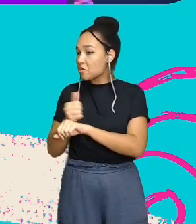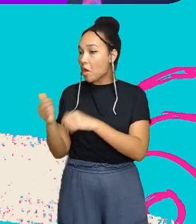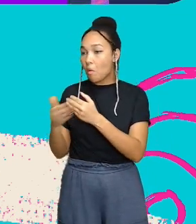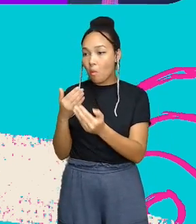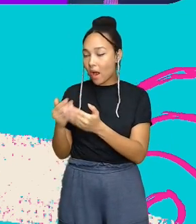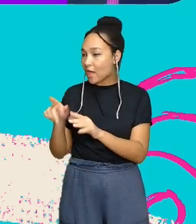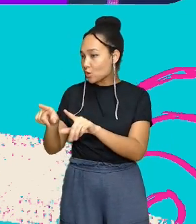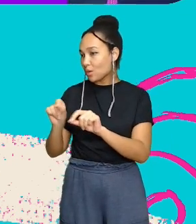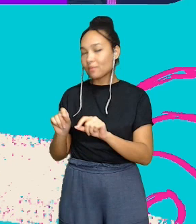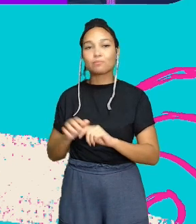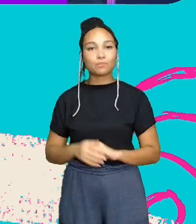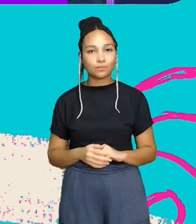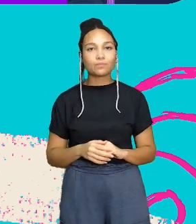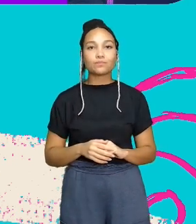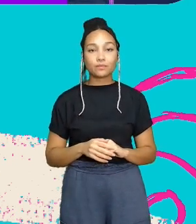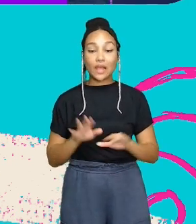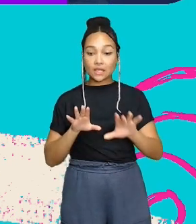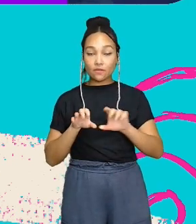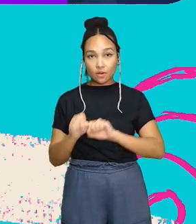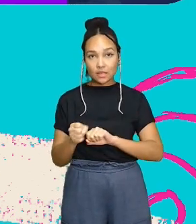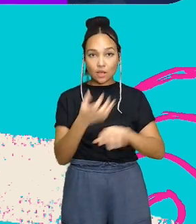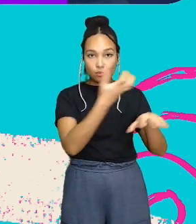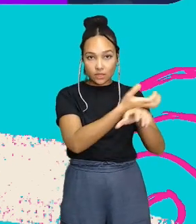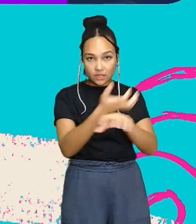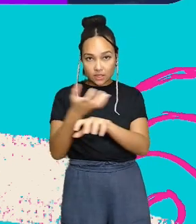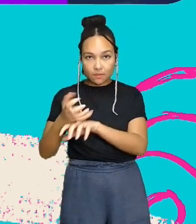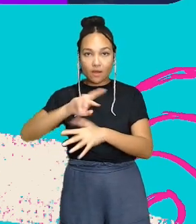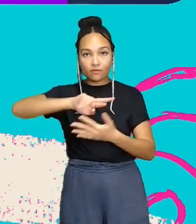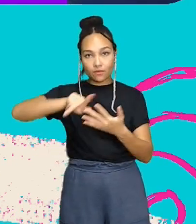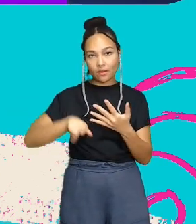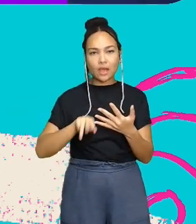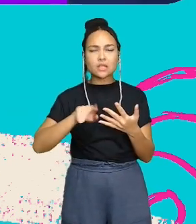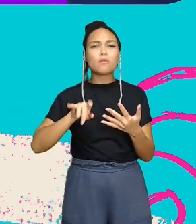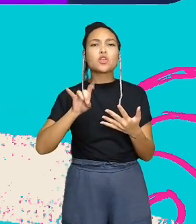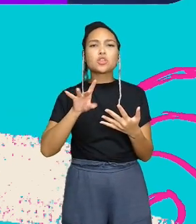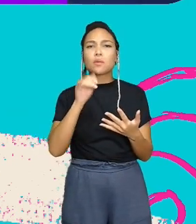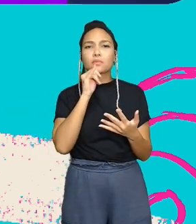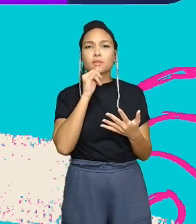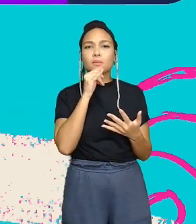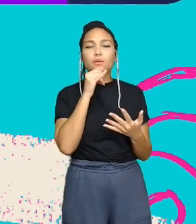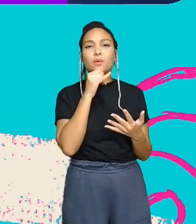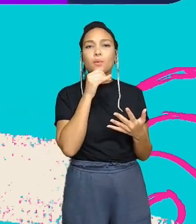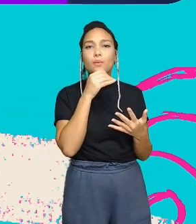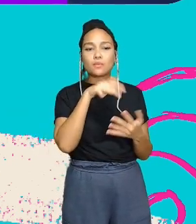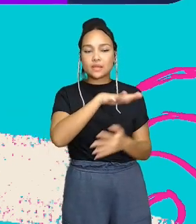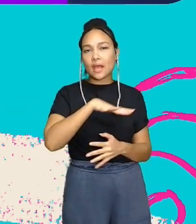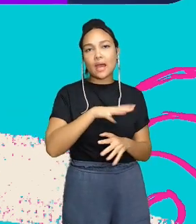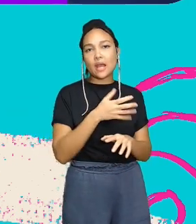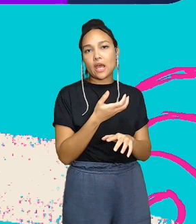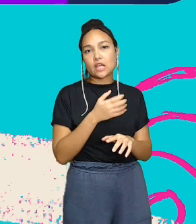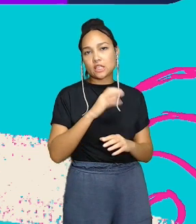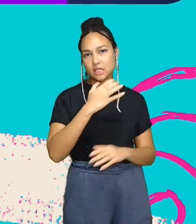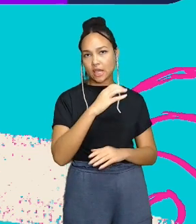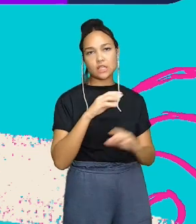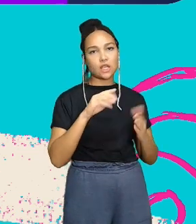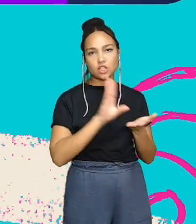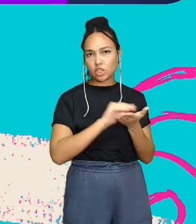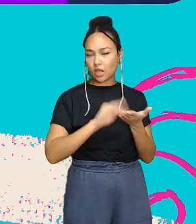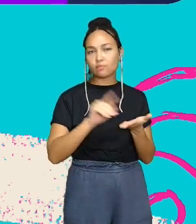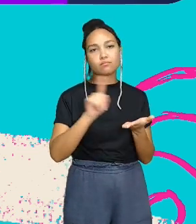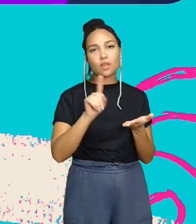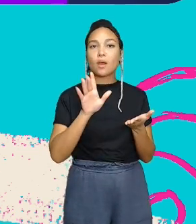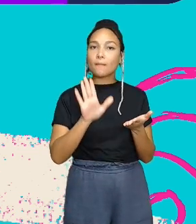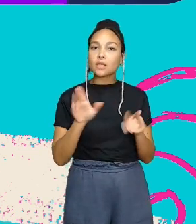E essa formação multidisciplinar, ela não é restrita à formação em ciências de dados, né? Ela está muito inclusa para